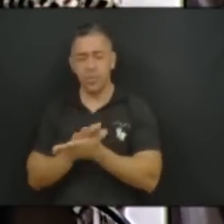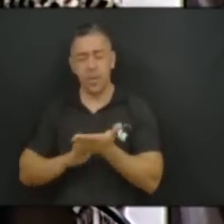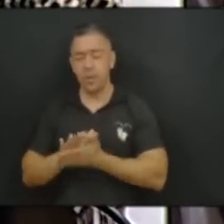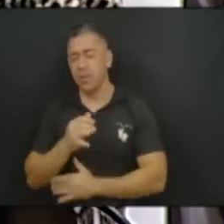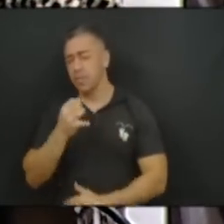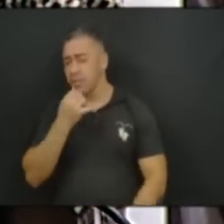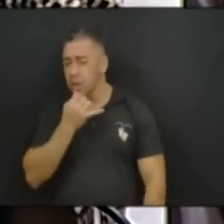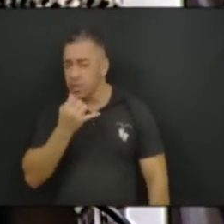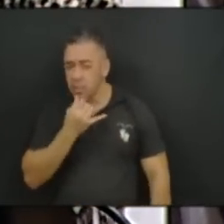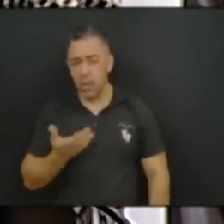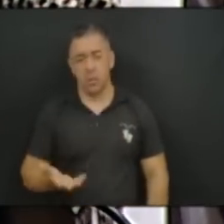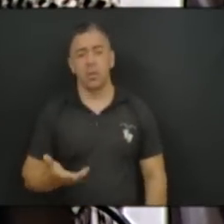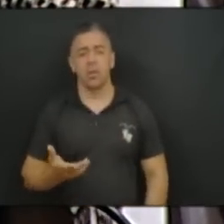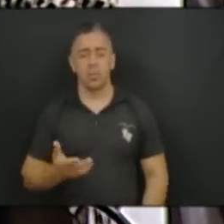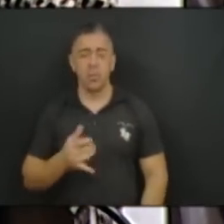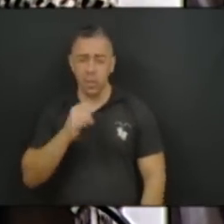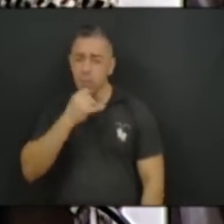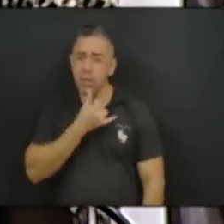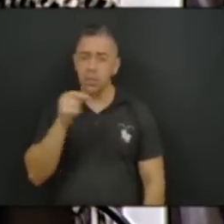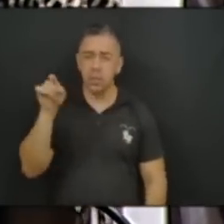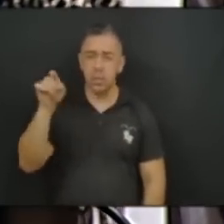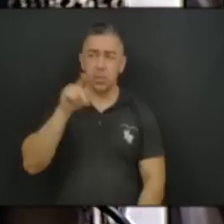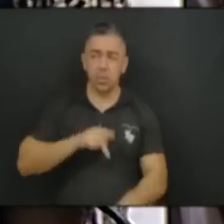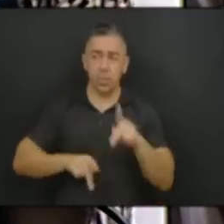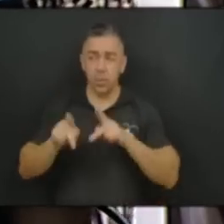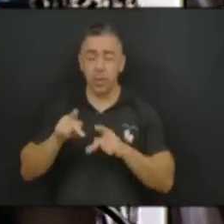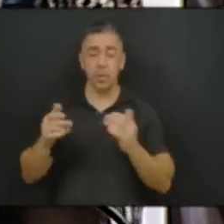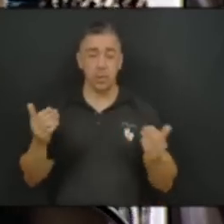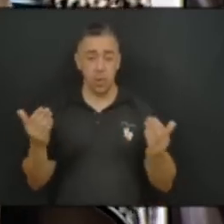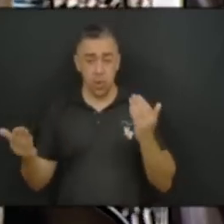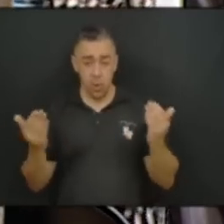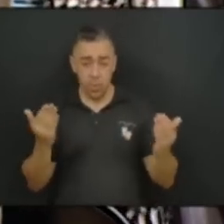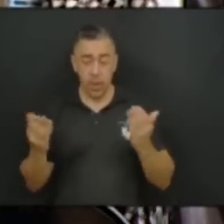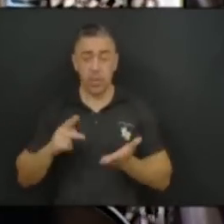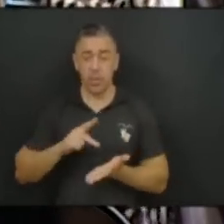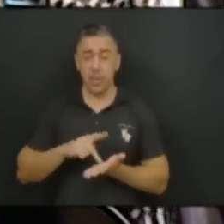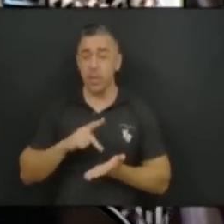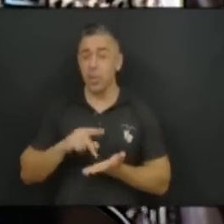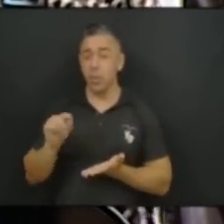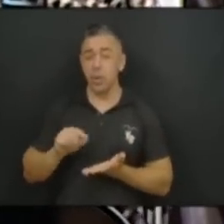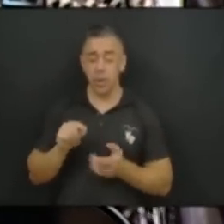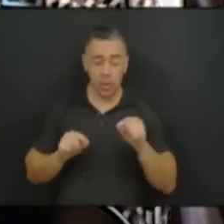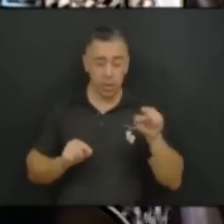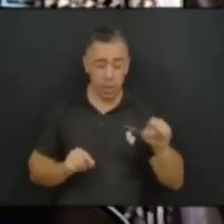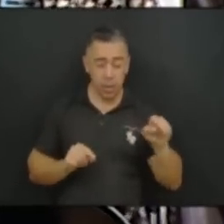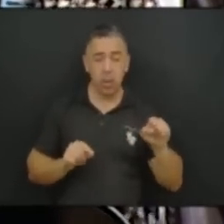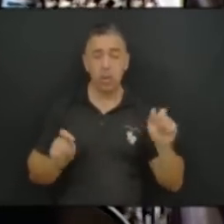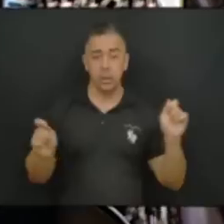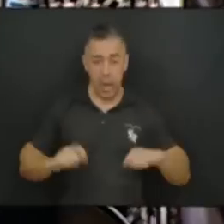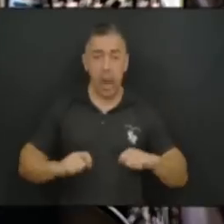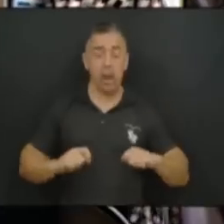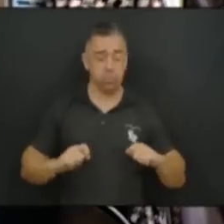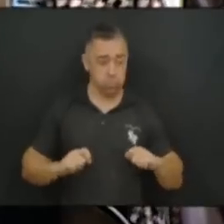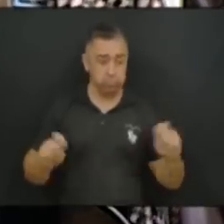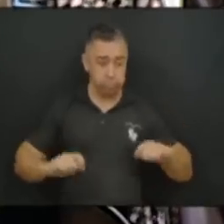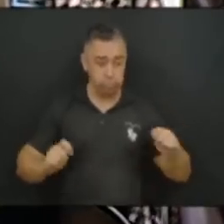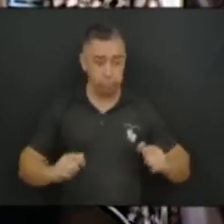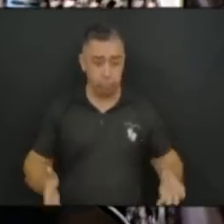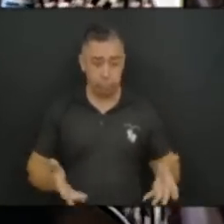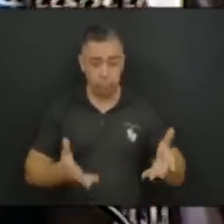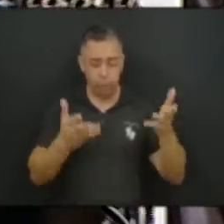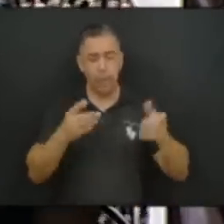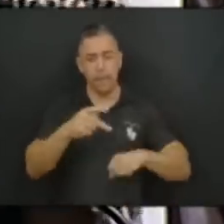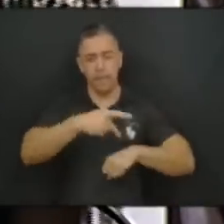infelizmente para a tristeza daquele povo quando se compara na verdade é que ele tem um grande potencial ele podia ser